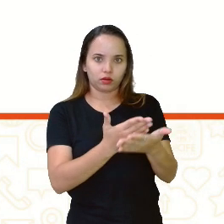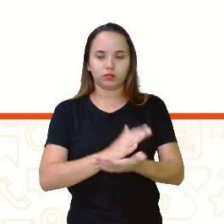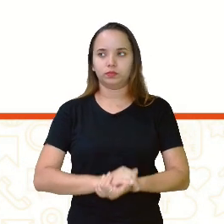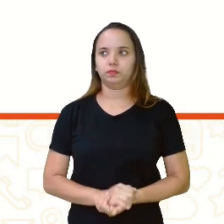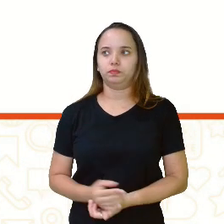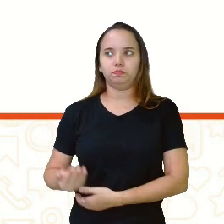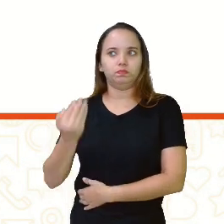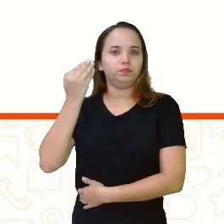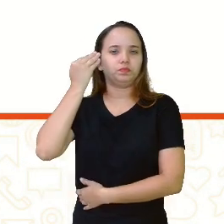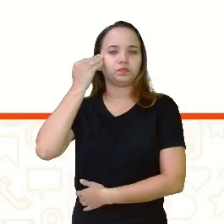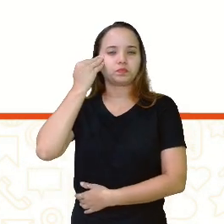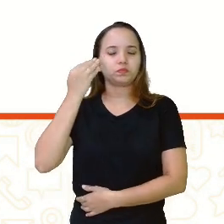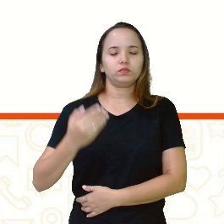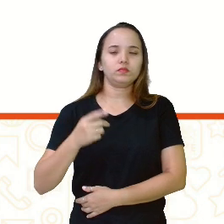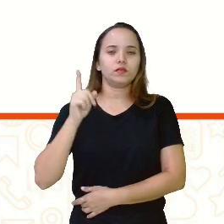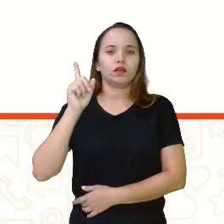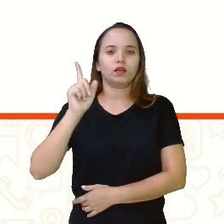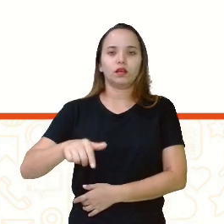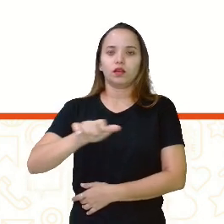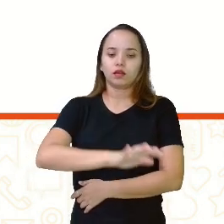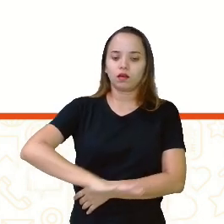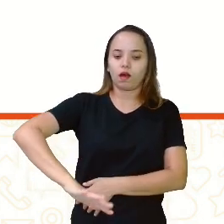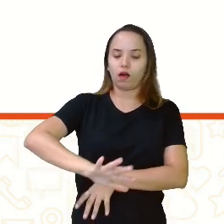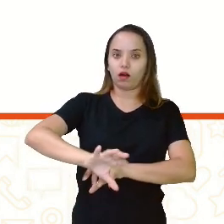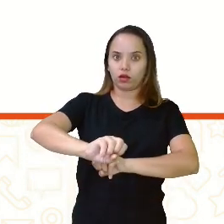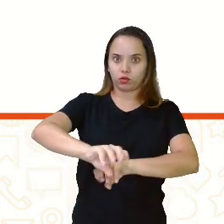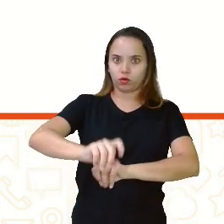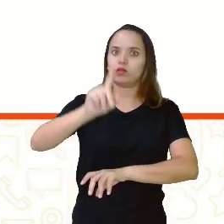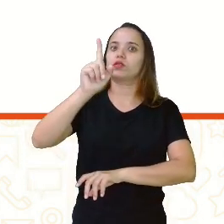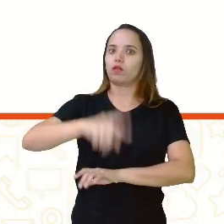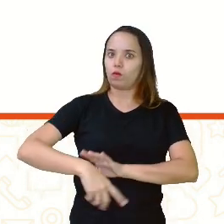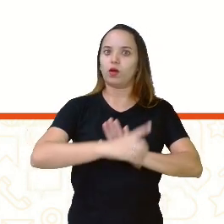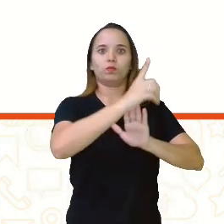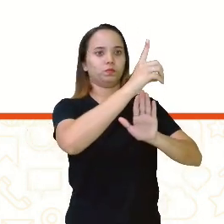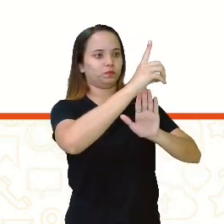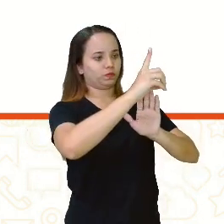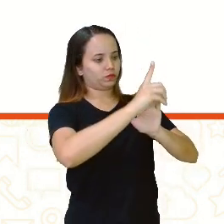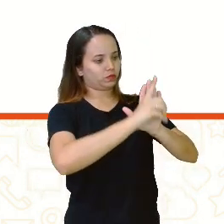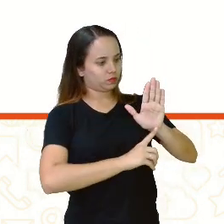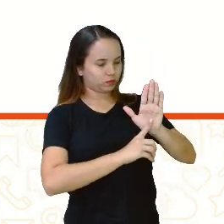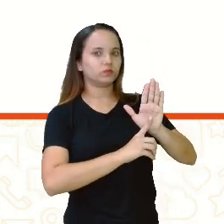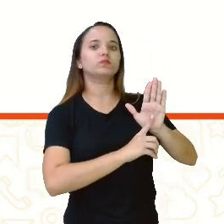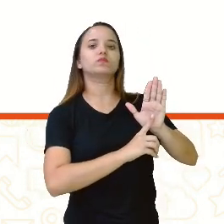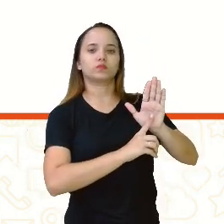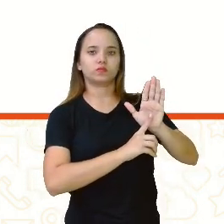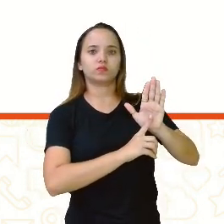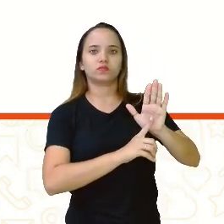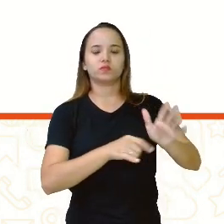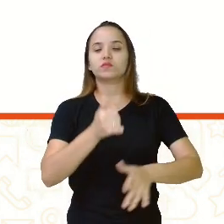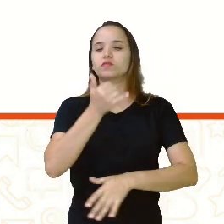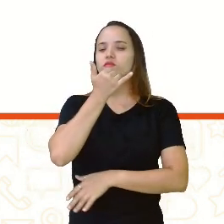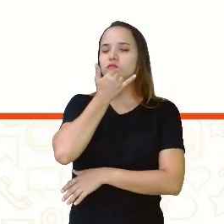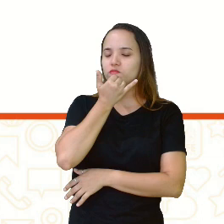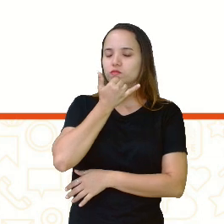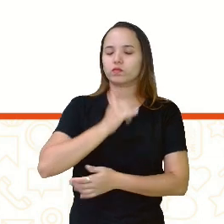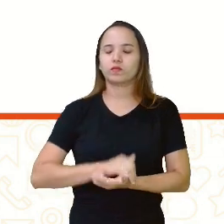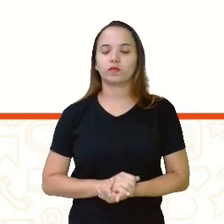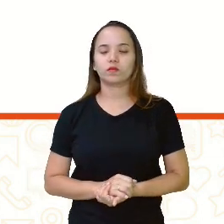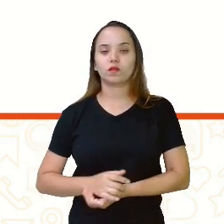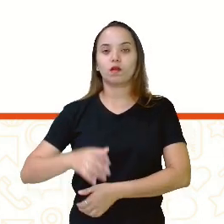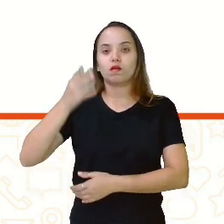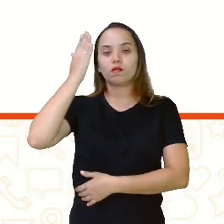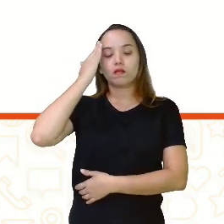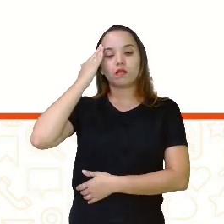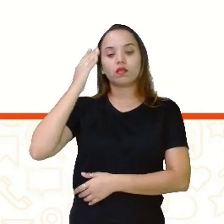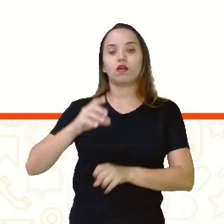Entender que a educação é direito e, perdão, entender que a